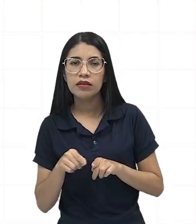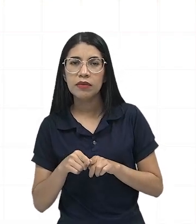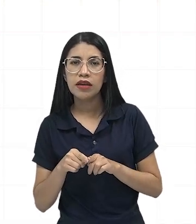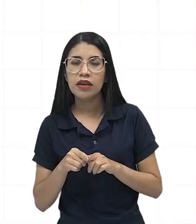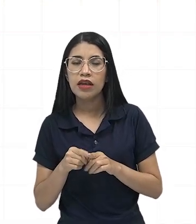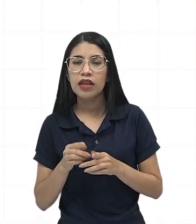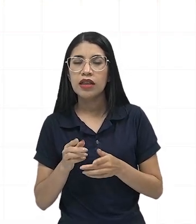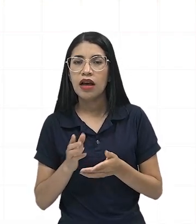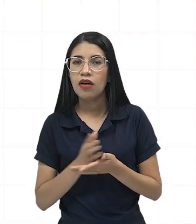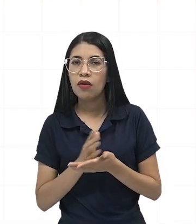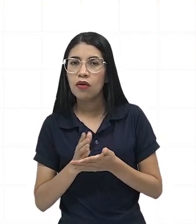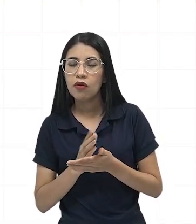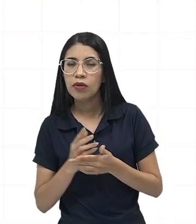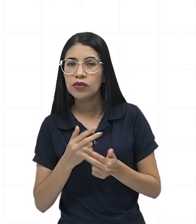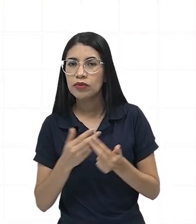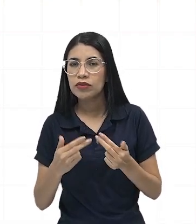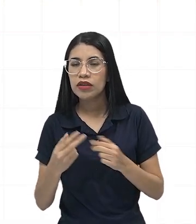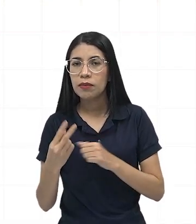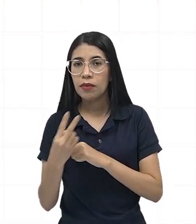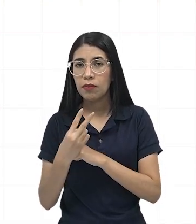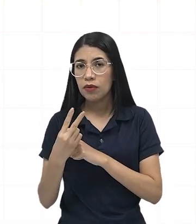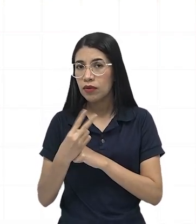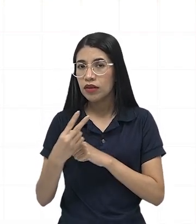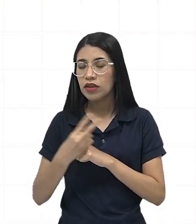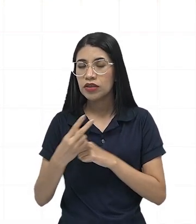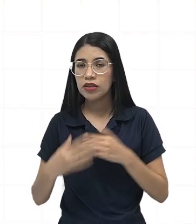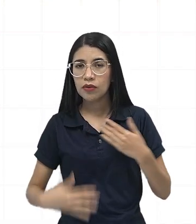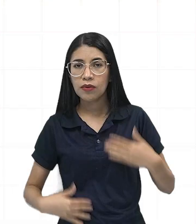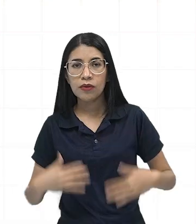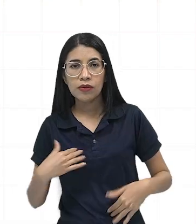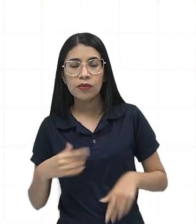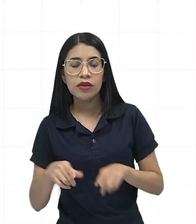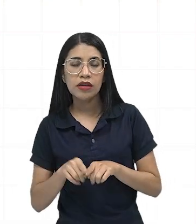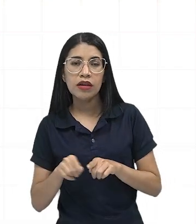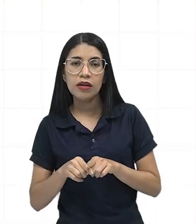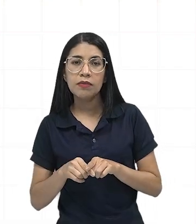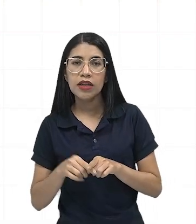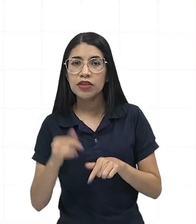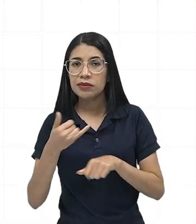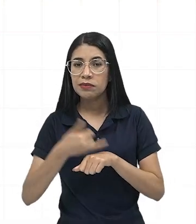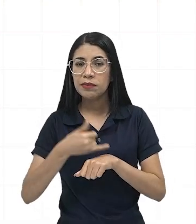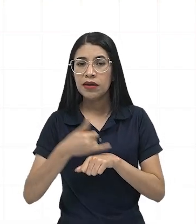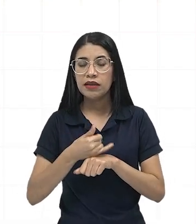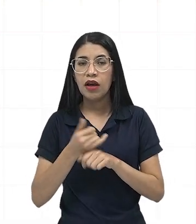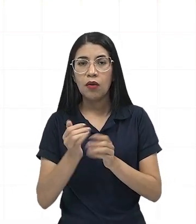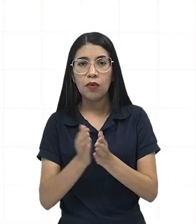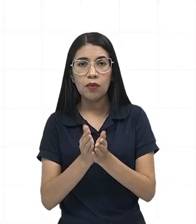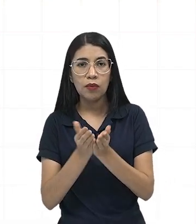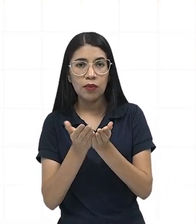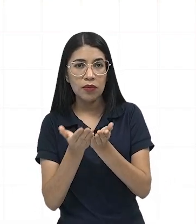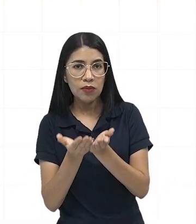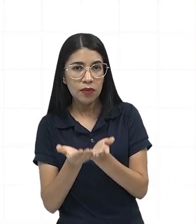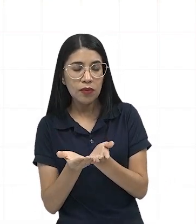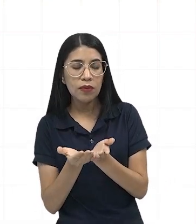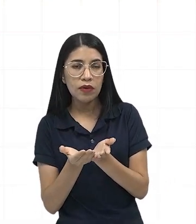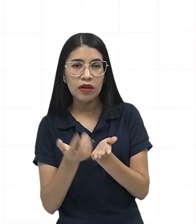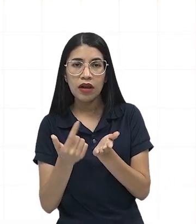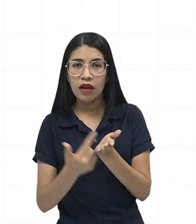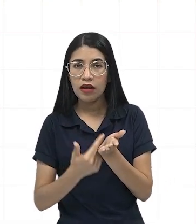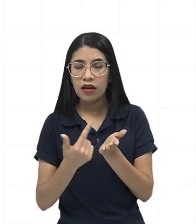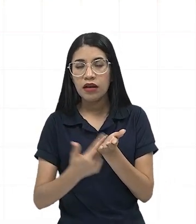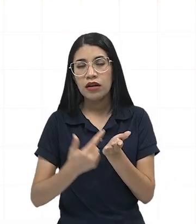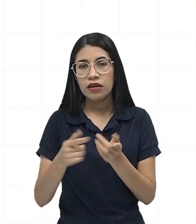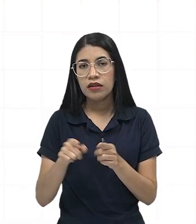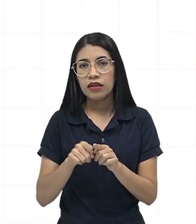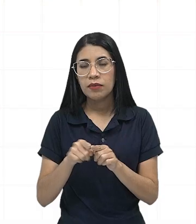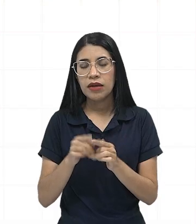algumas proteções em metal, Vocês percebem um livro aberto que, possivelmente, estamos falando aí